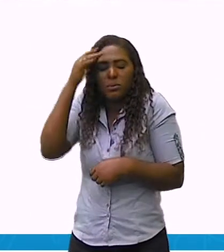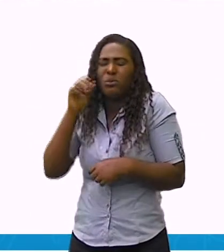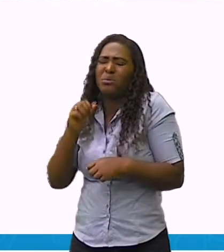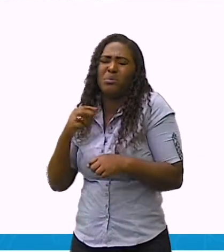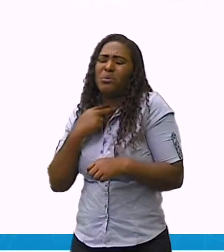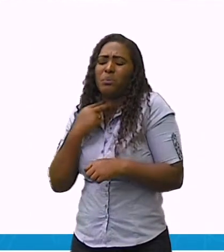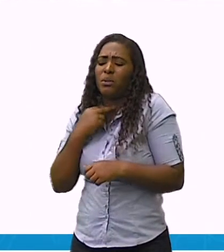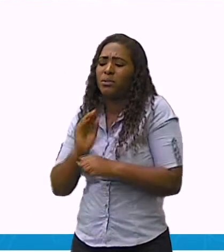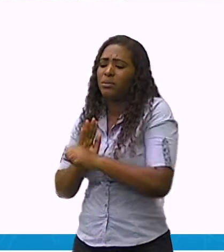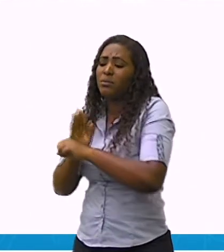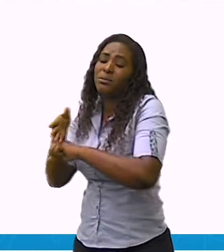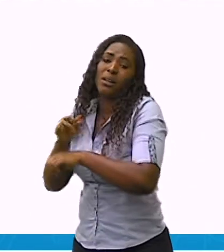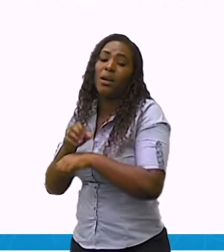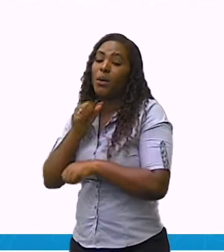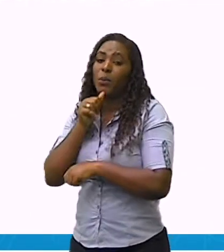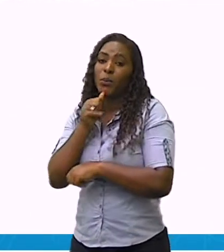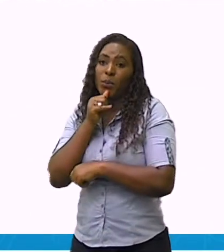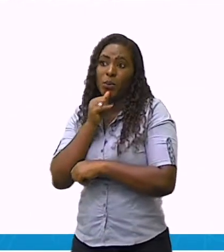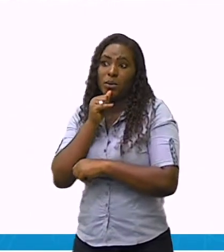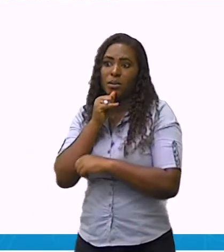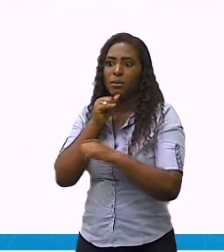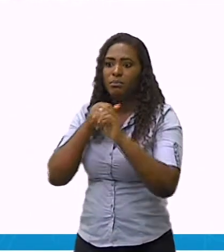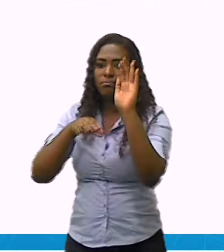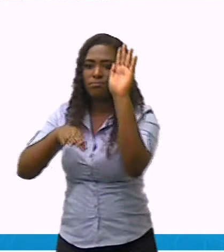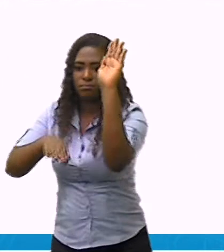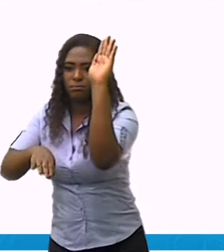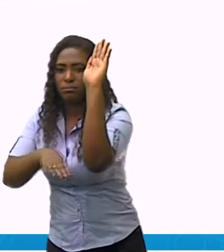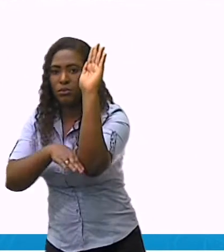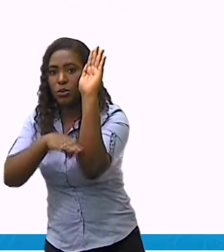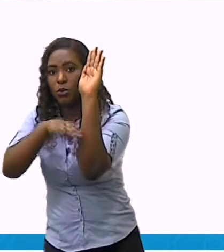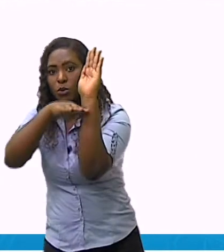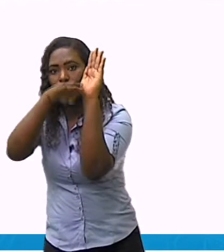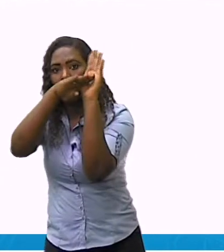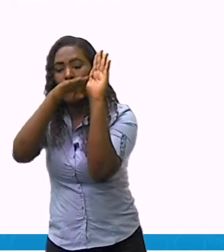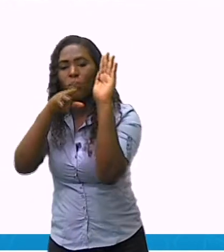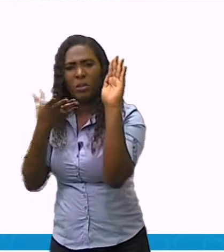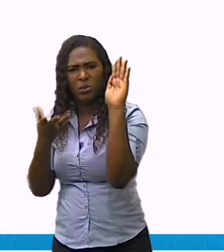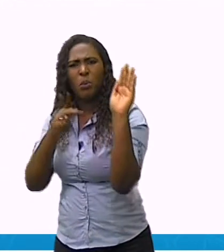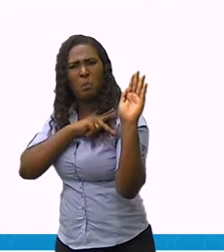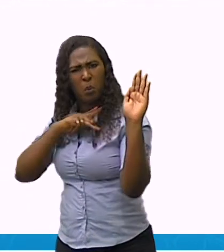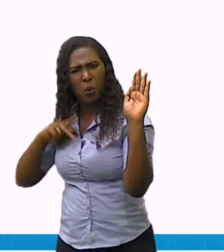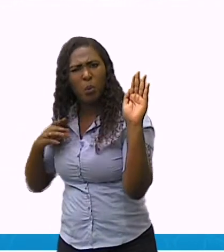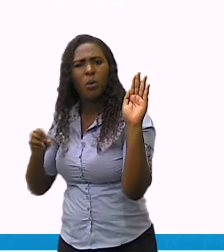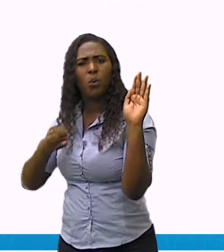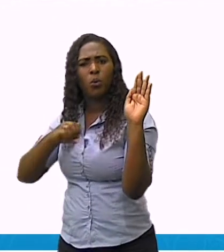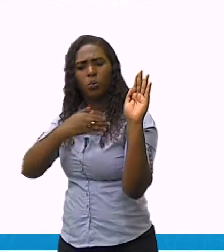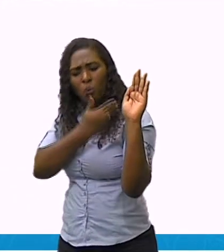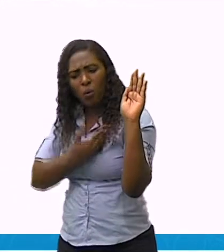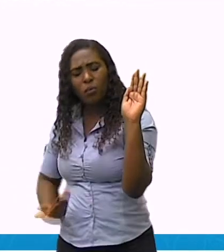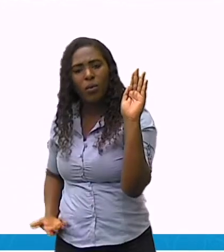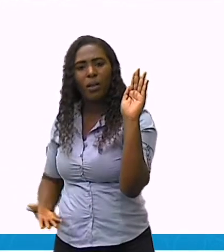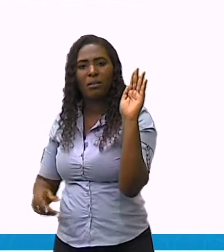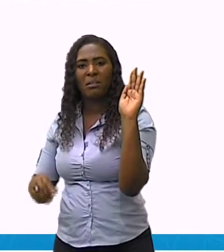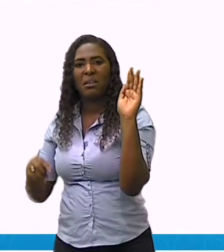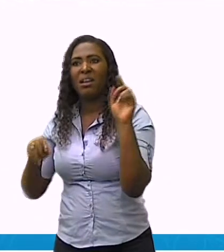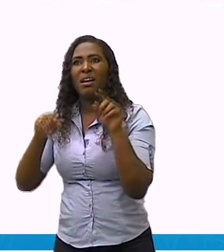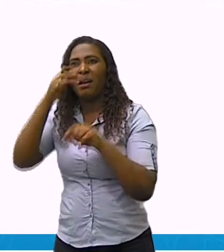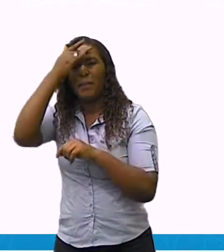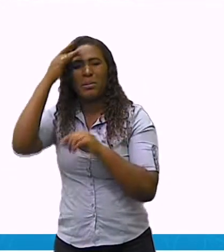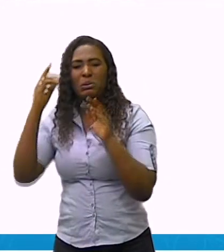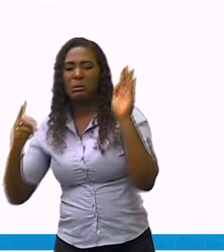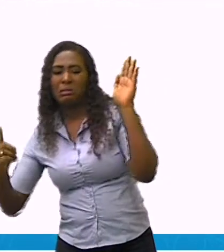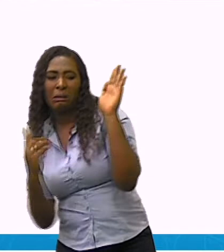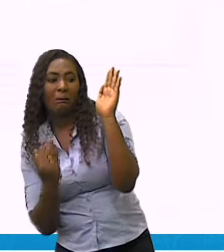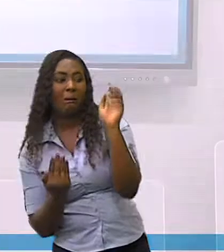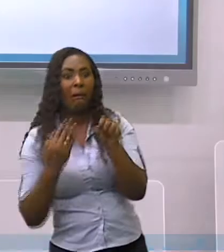acesso a um edifício público ou uma instituição de ensino, ou também um hospital e